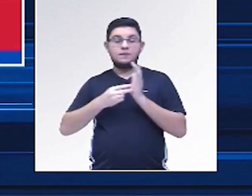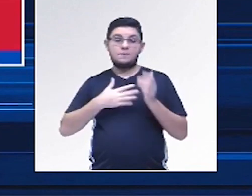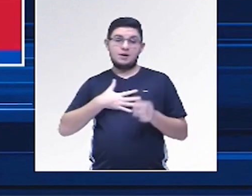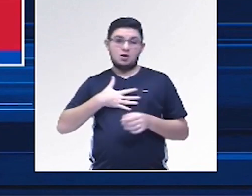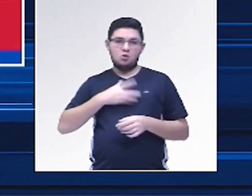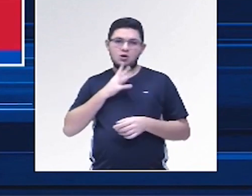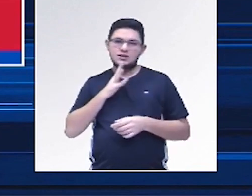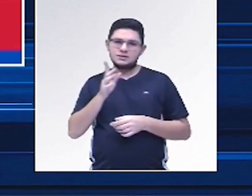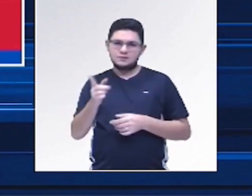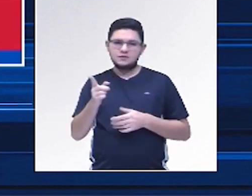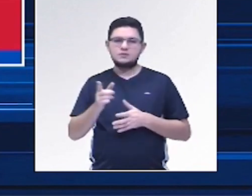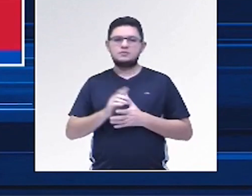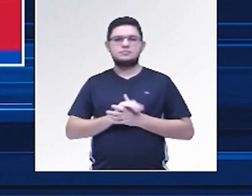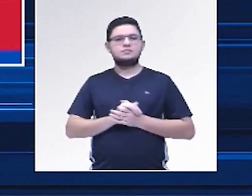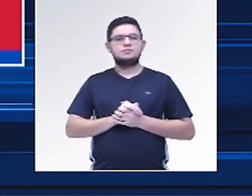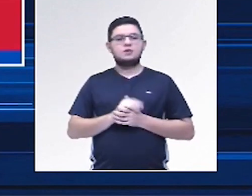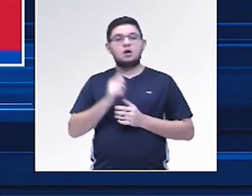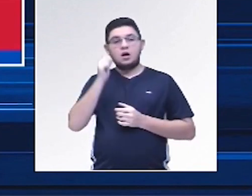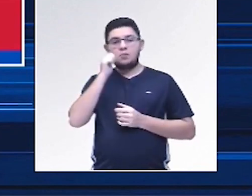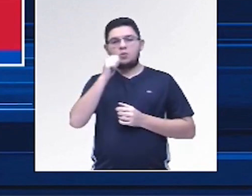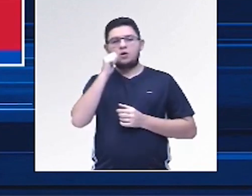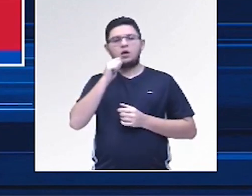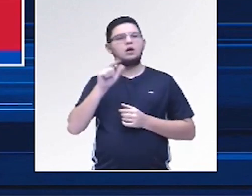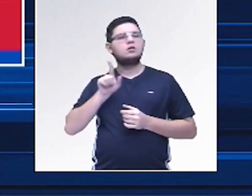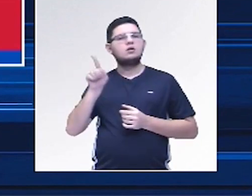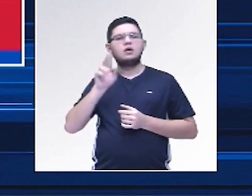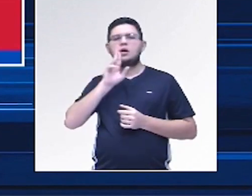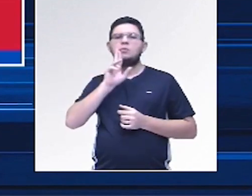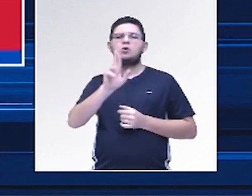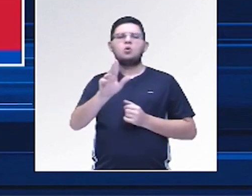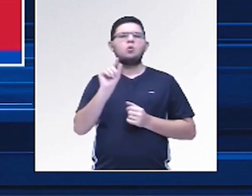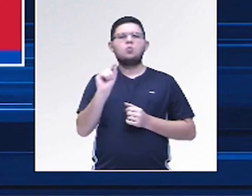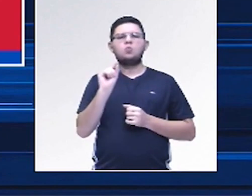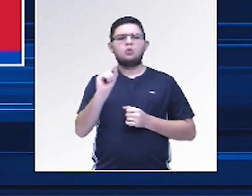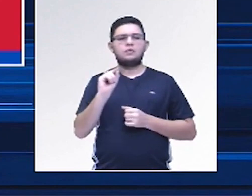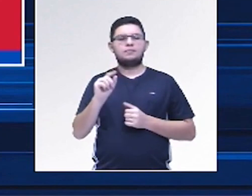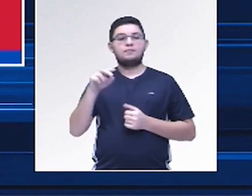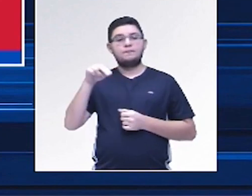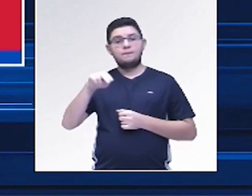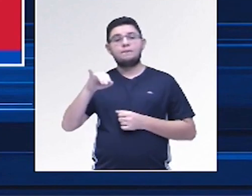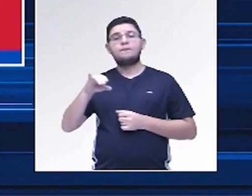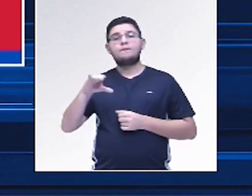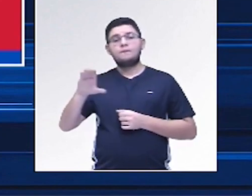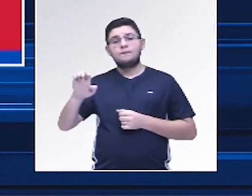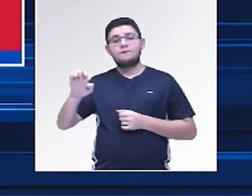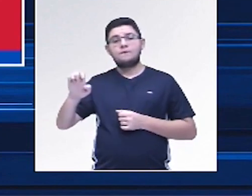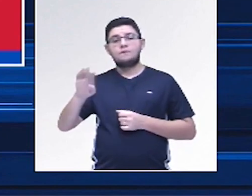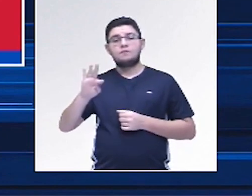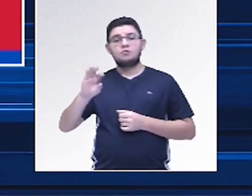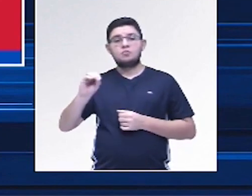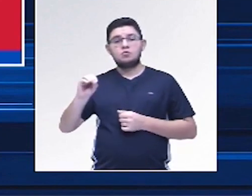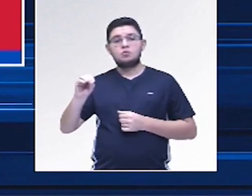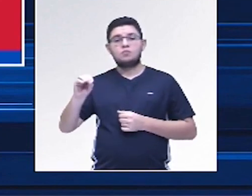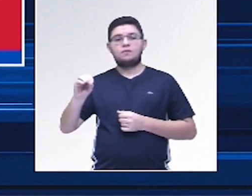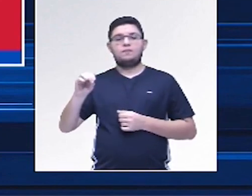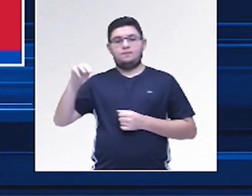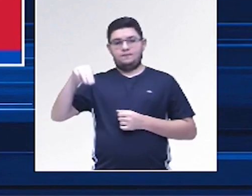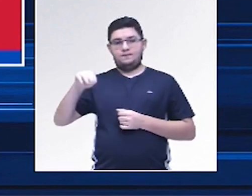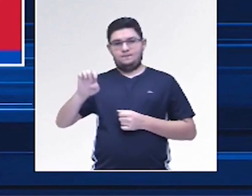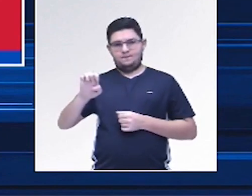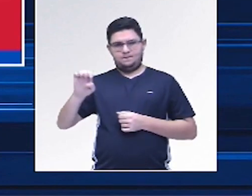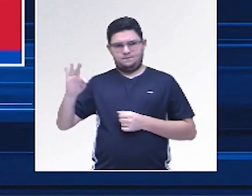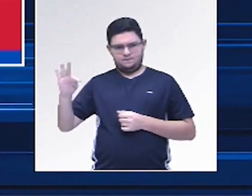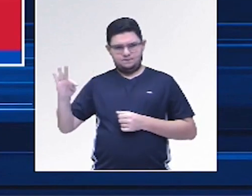Nice to meet you too. Ela usou a mesma frase do Solomon, mas ela colocou um to lá no final. Esse to significa